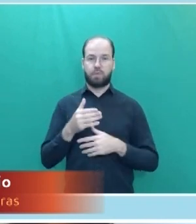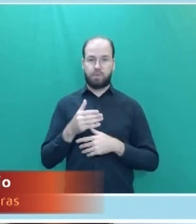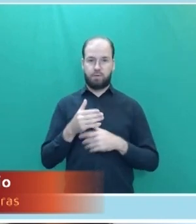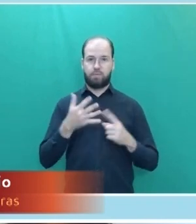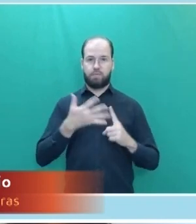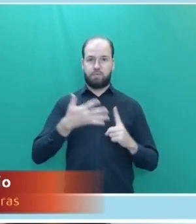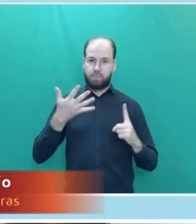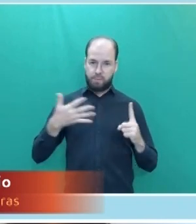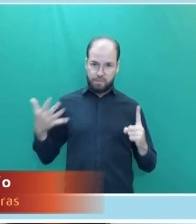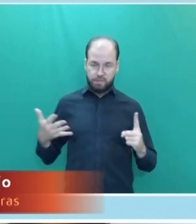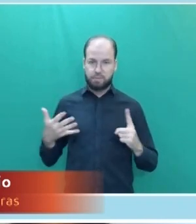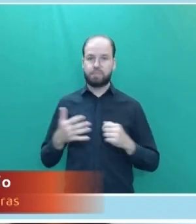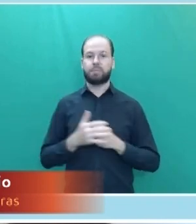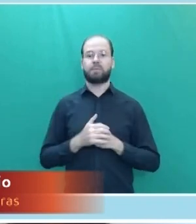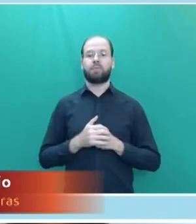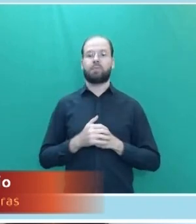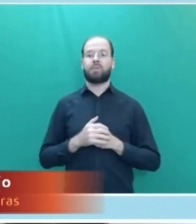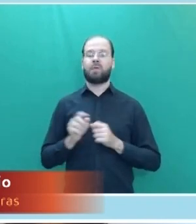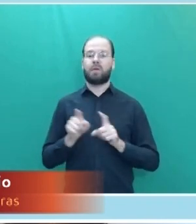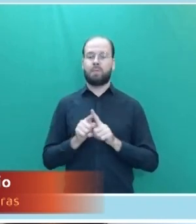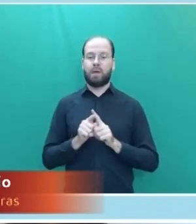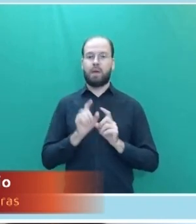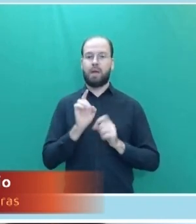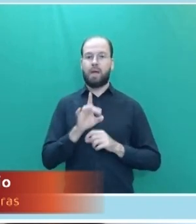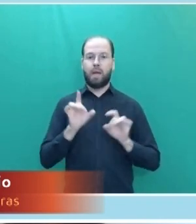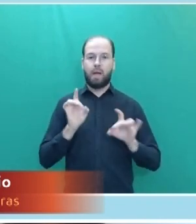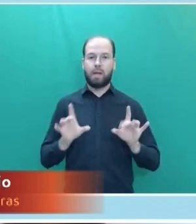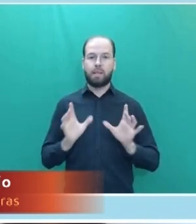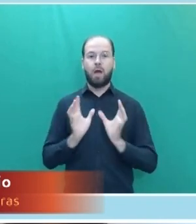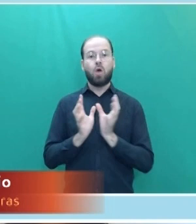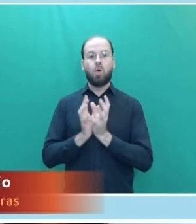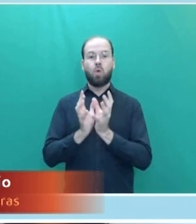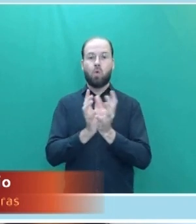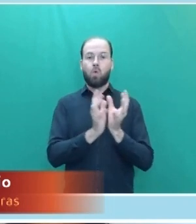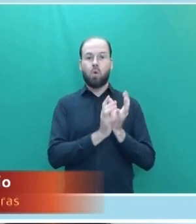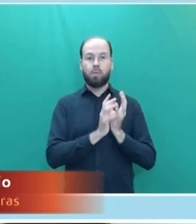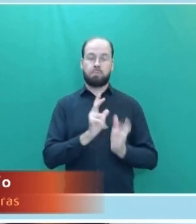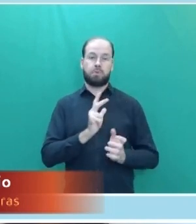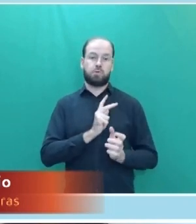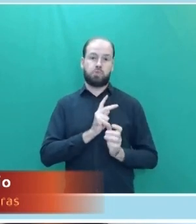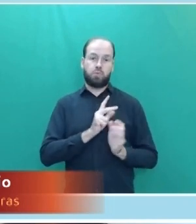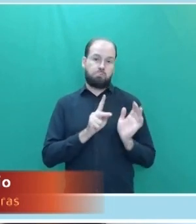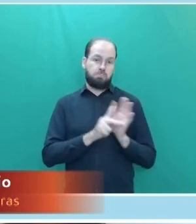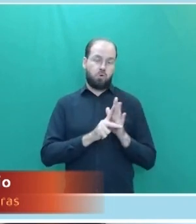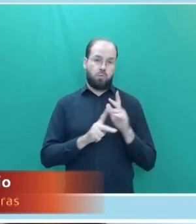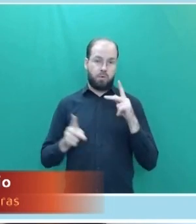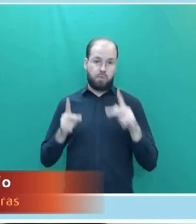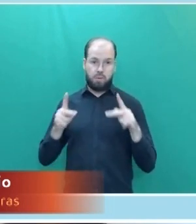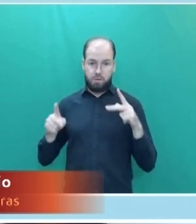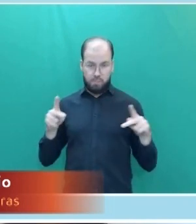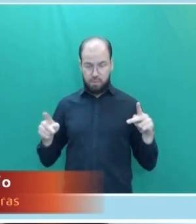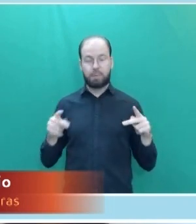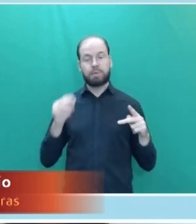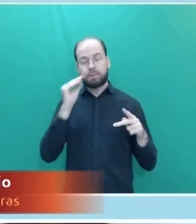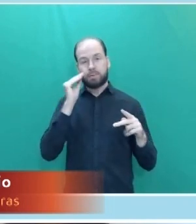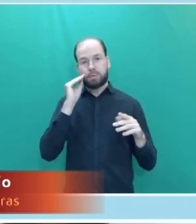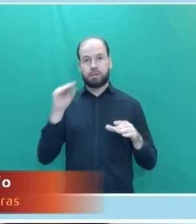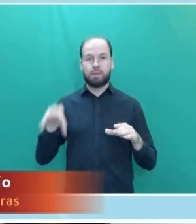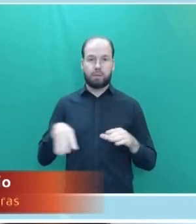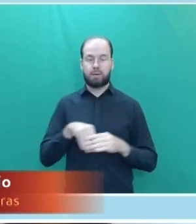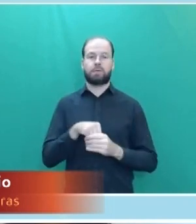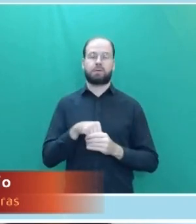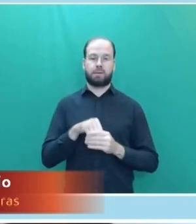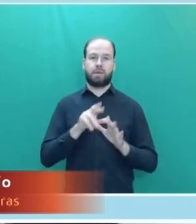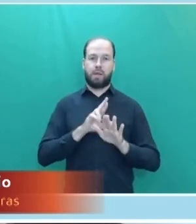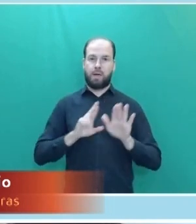LGBTQIAPN+, que cada grupo é um universo particular, né, e muito específico que deve tentar ser incluído, não só na representação na